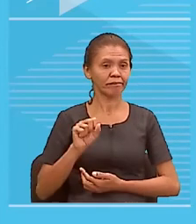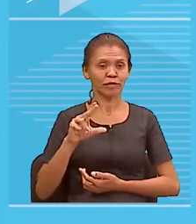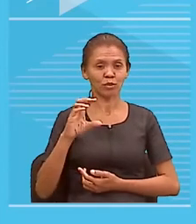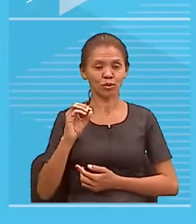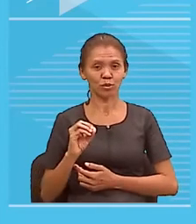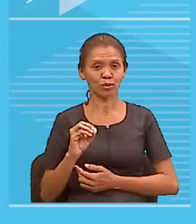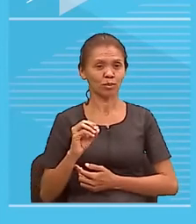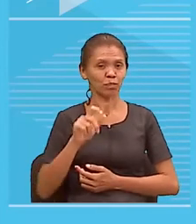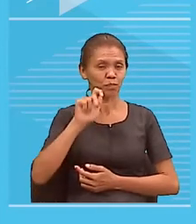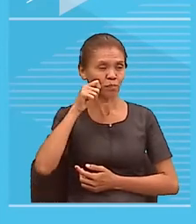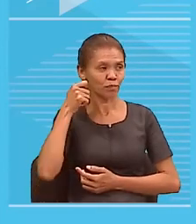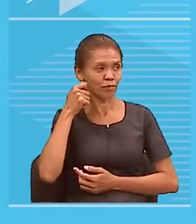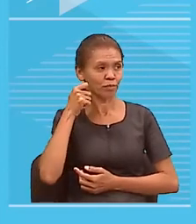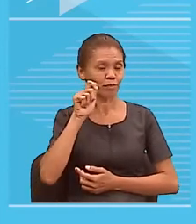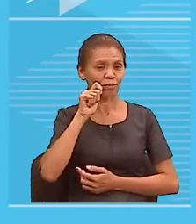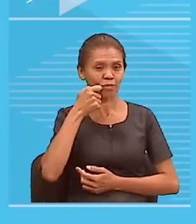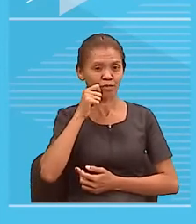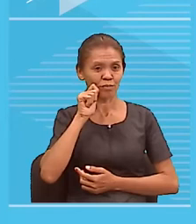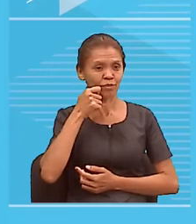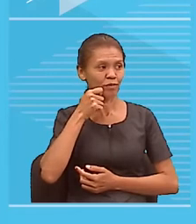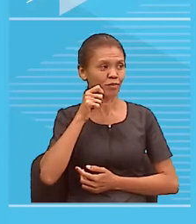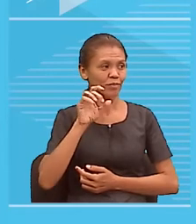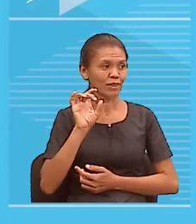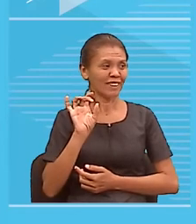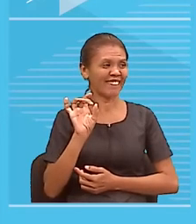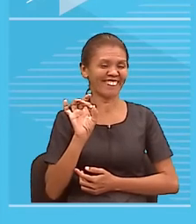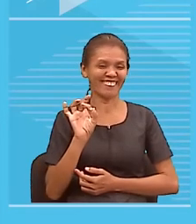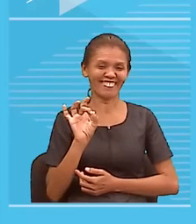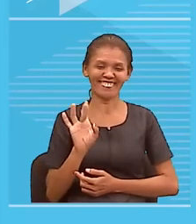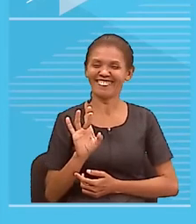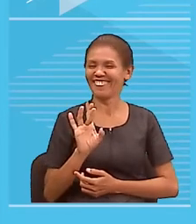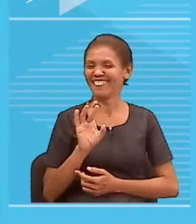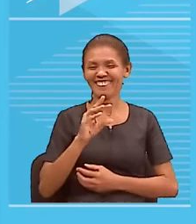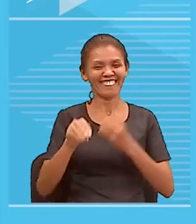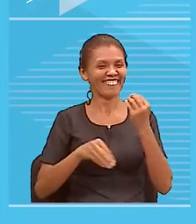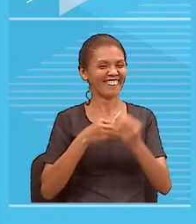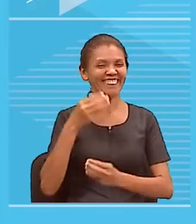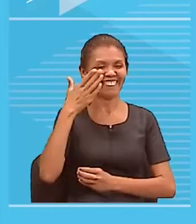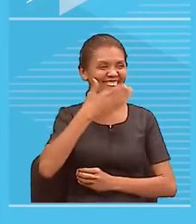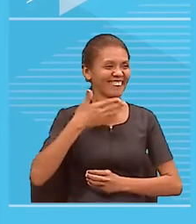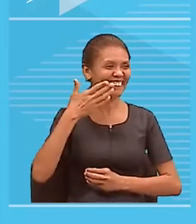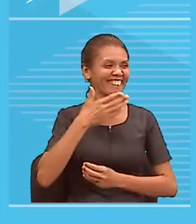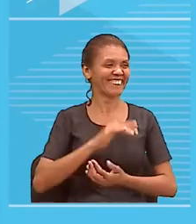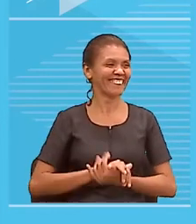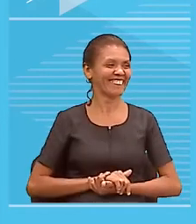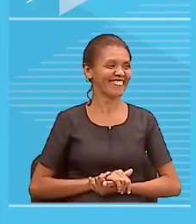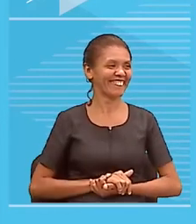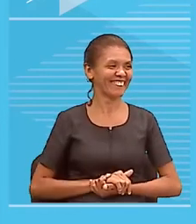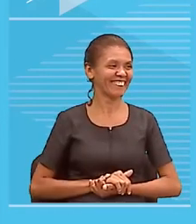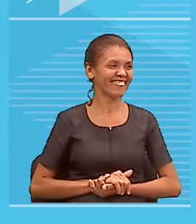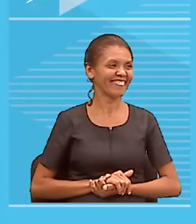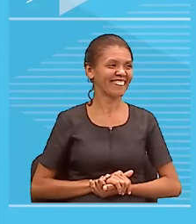exame suco de caju você só toma se for com açúcar são mesmo de fazer o mal entendeu Eu acho que te fazer mal só vai assim